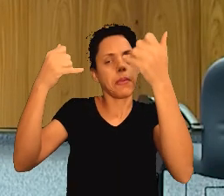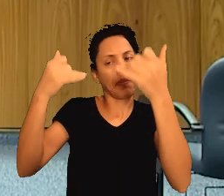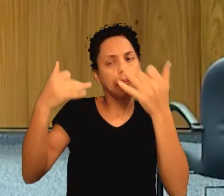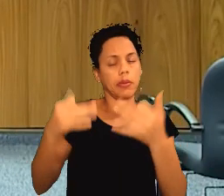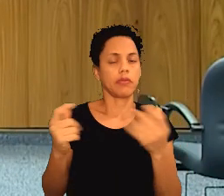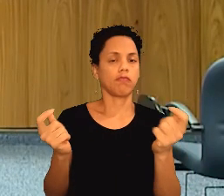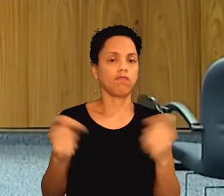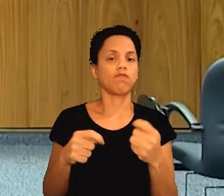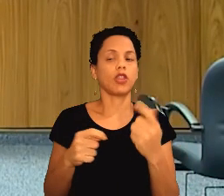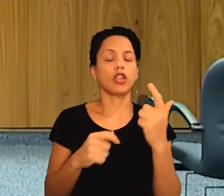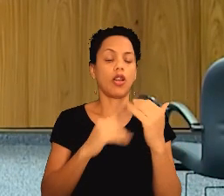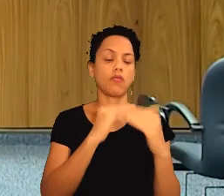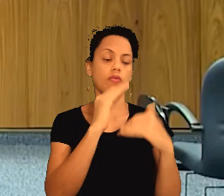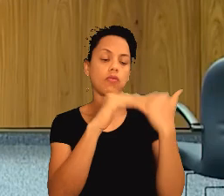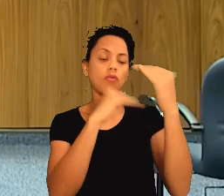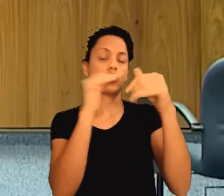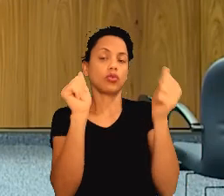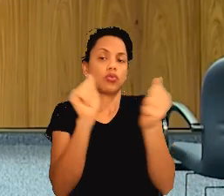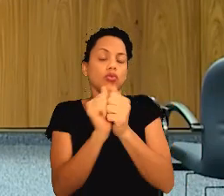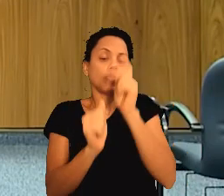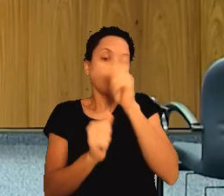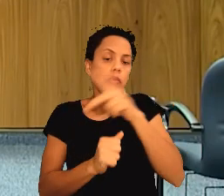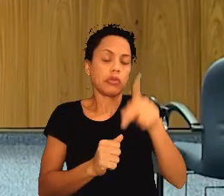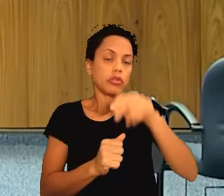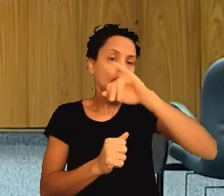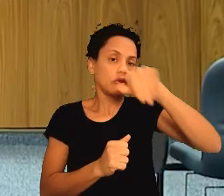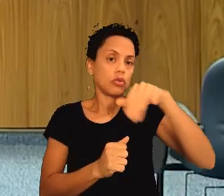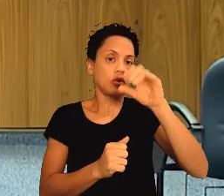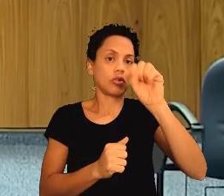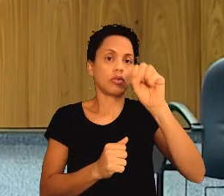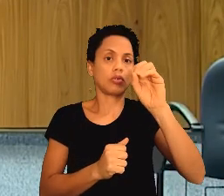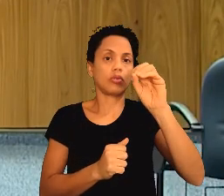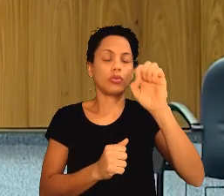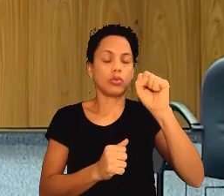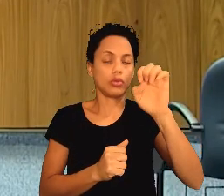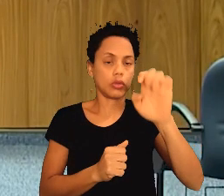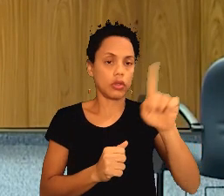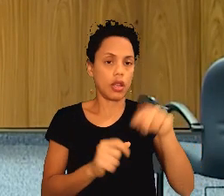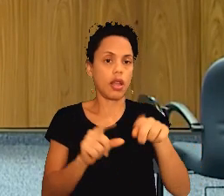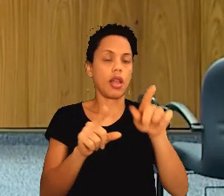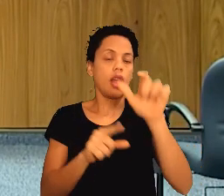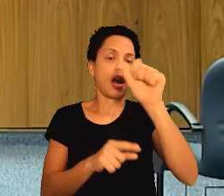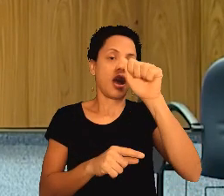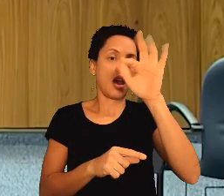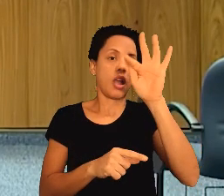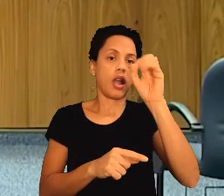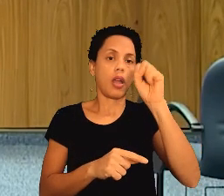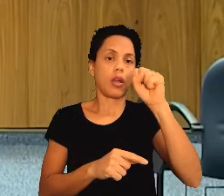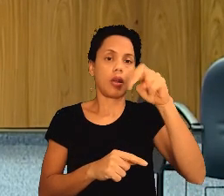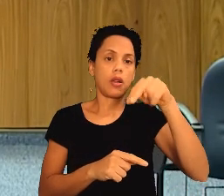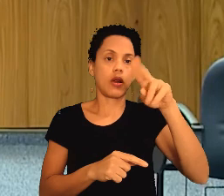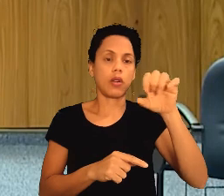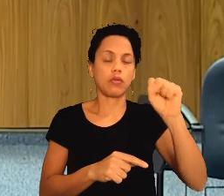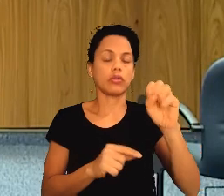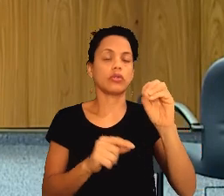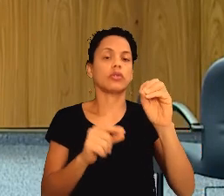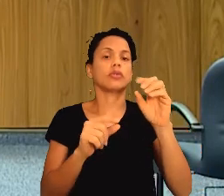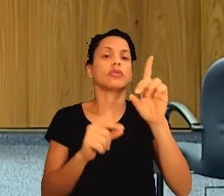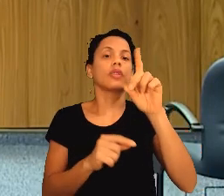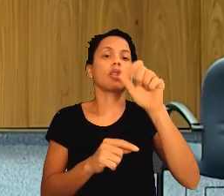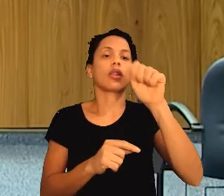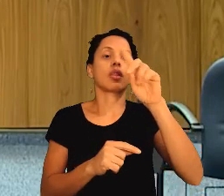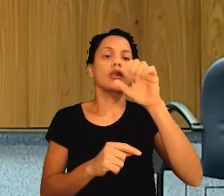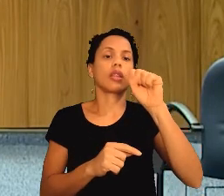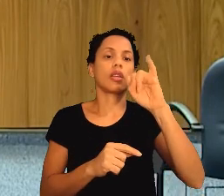livro e também da interlocução que ela teve com o professor José Afonso da Silva. O que eu queria trazer muito brevemente, eu vou tentar falar em menos de